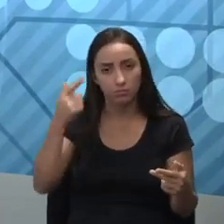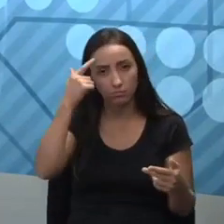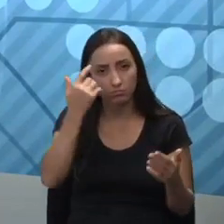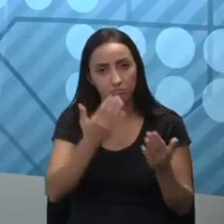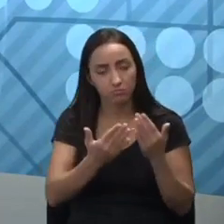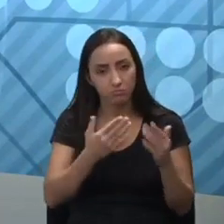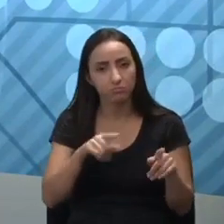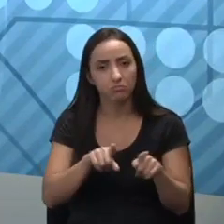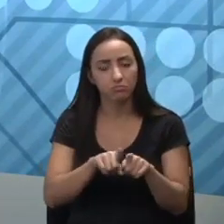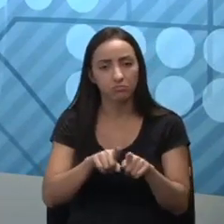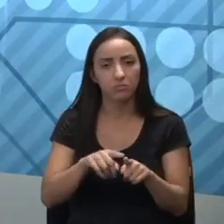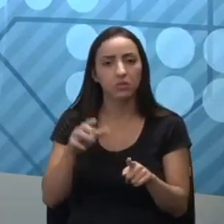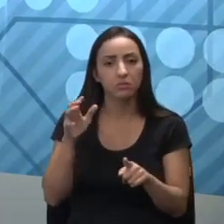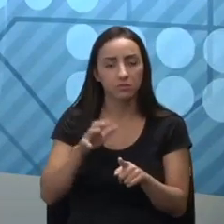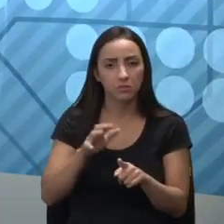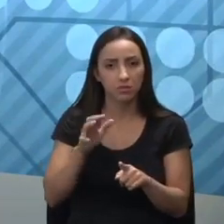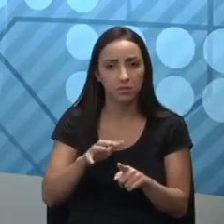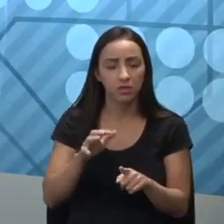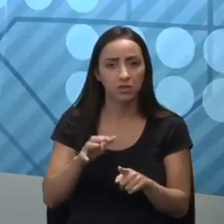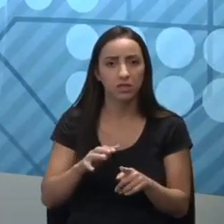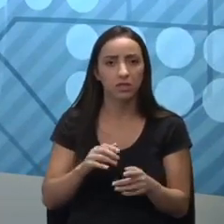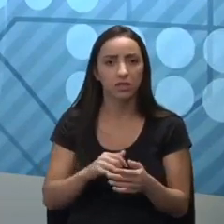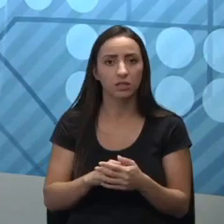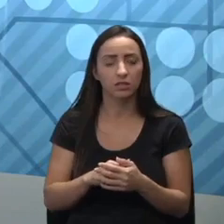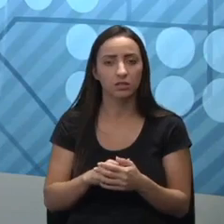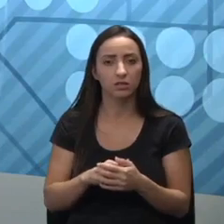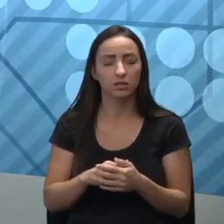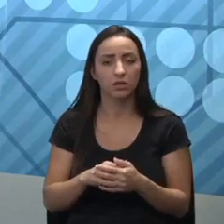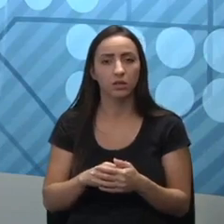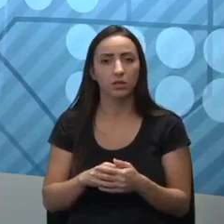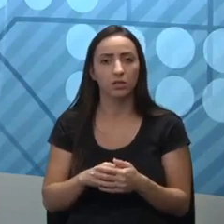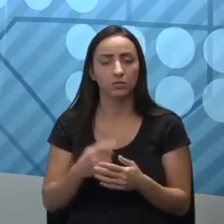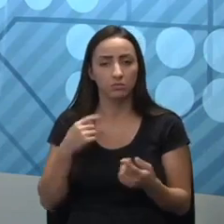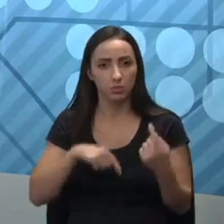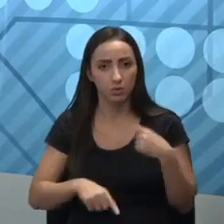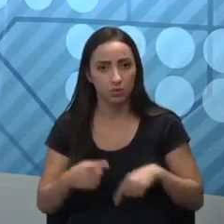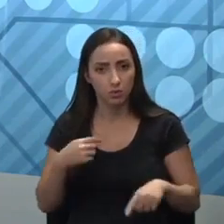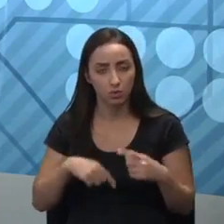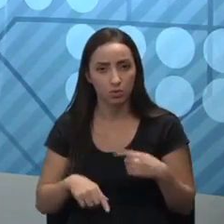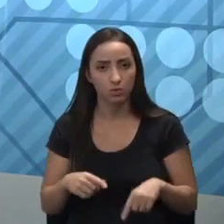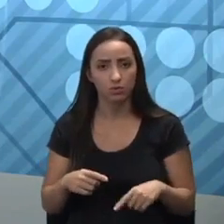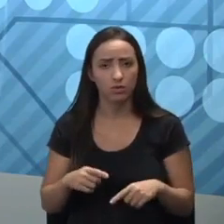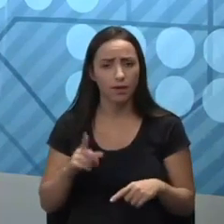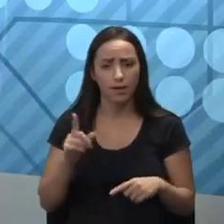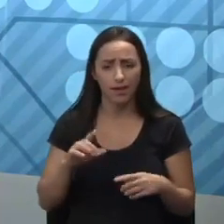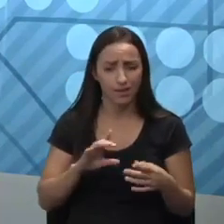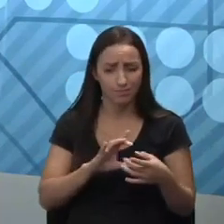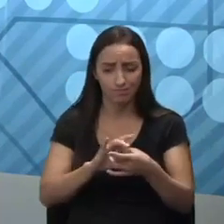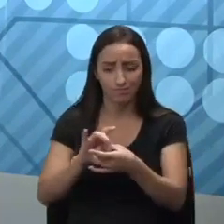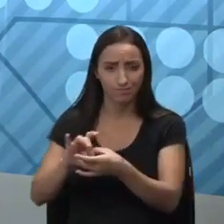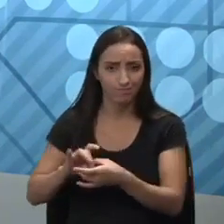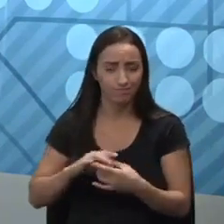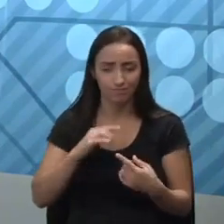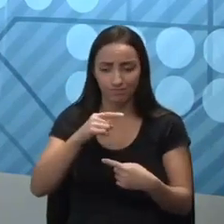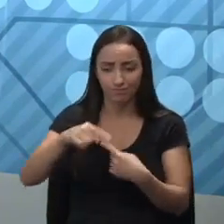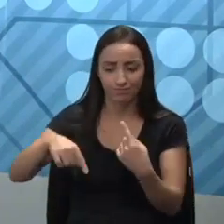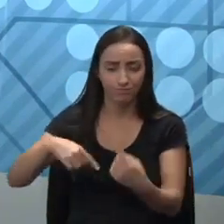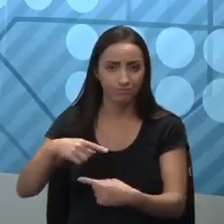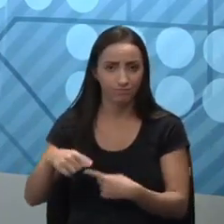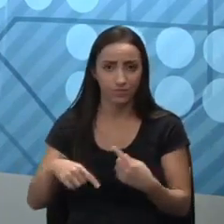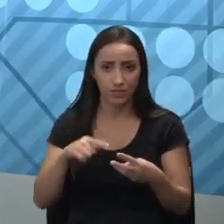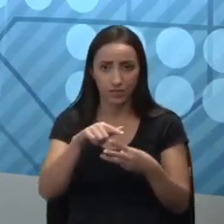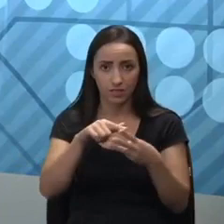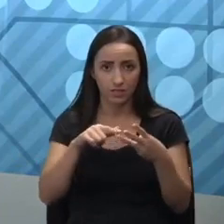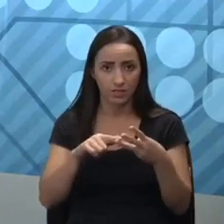psicológicos também vão alterar os aspectos biológicos, e acontece essa interação entre